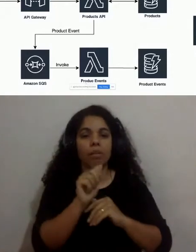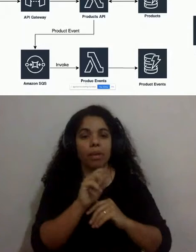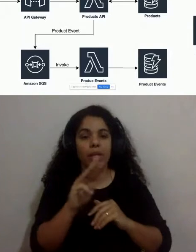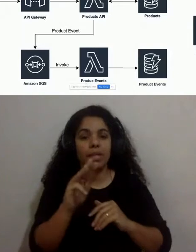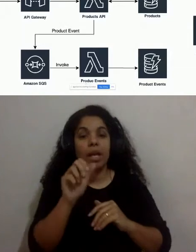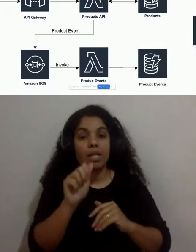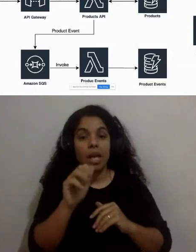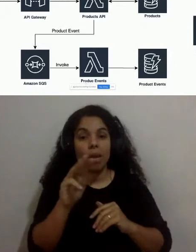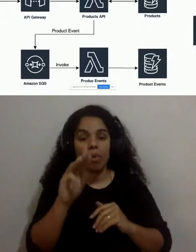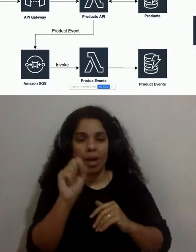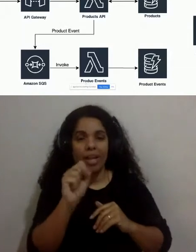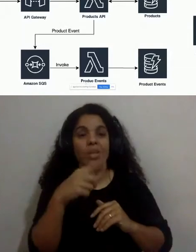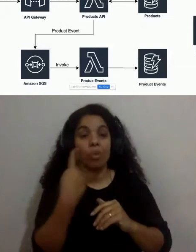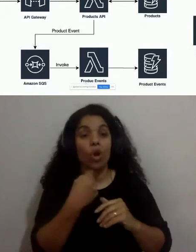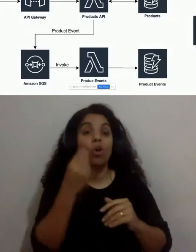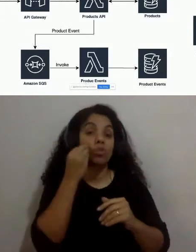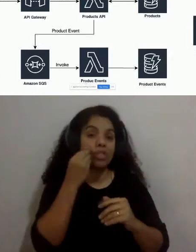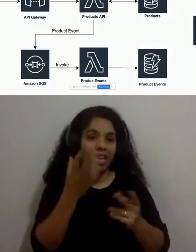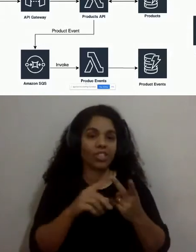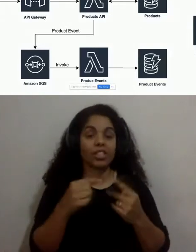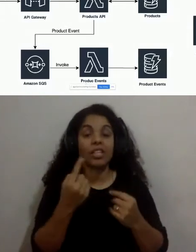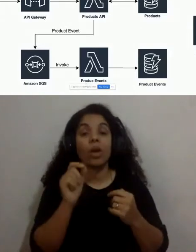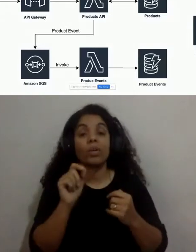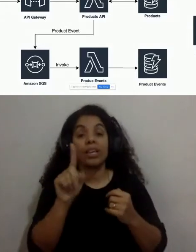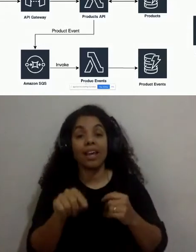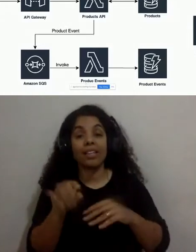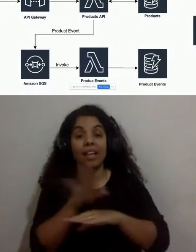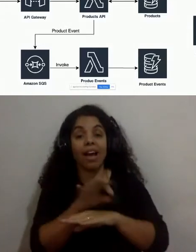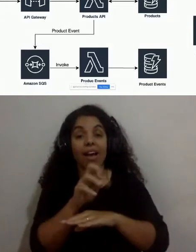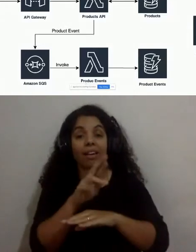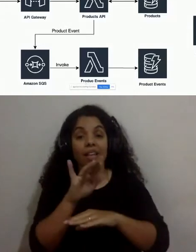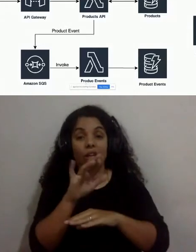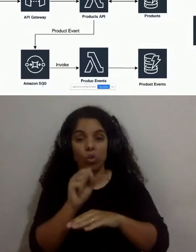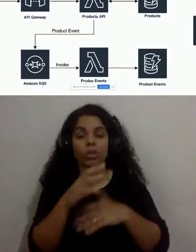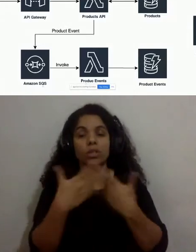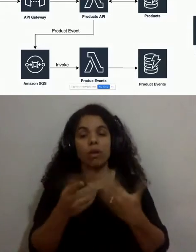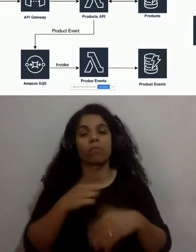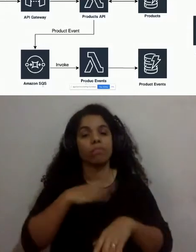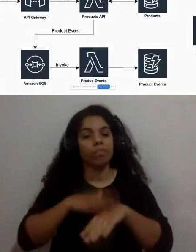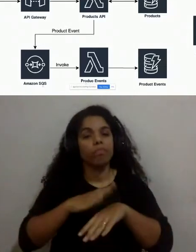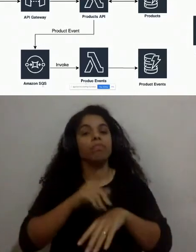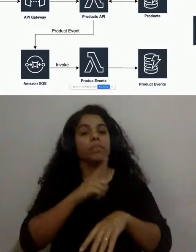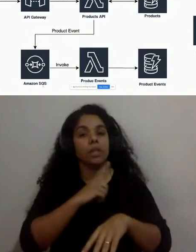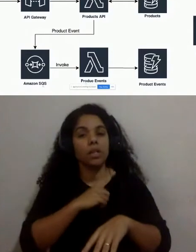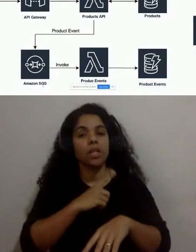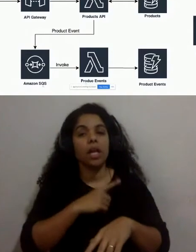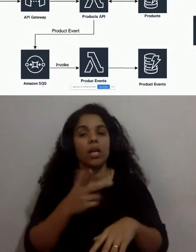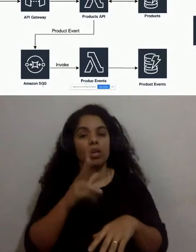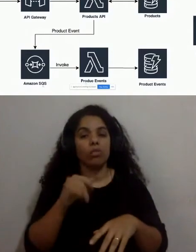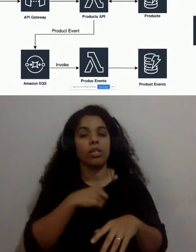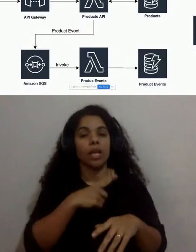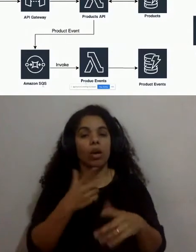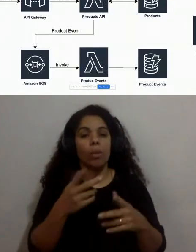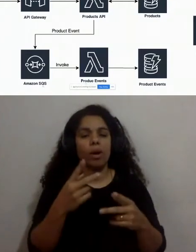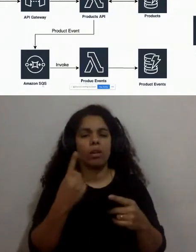testes, tá? Então, o que é essa arquitetura? Então, eu tenho Eu vou ter